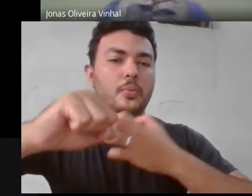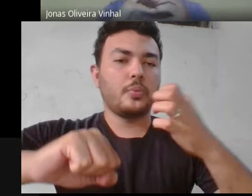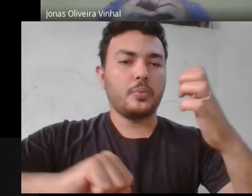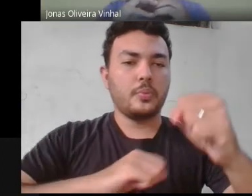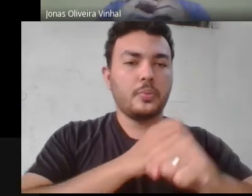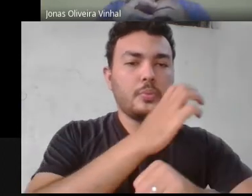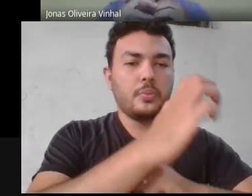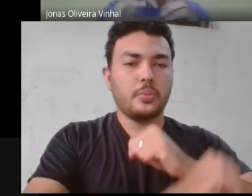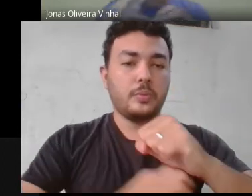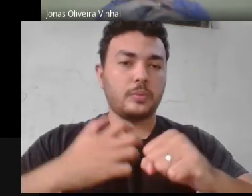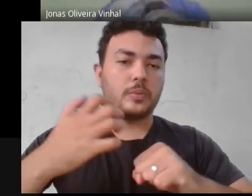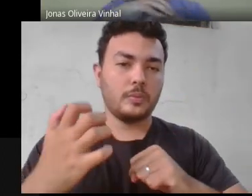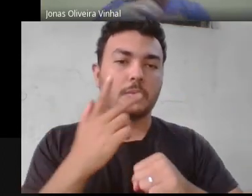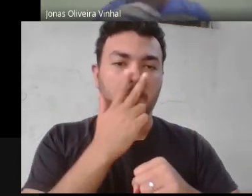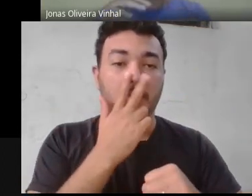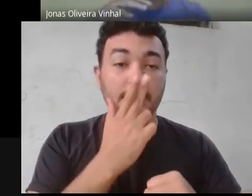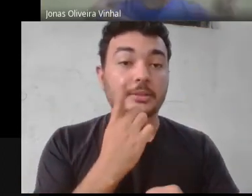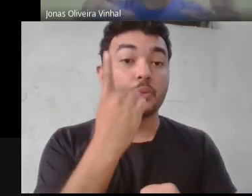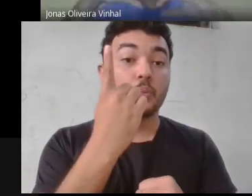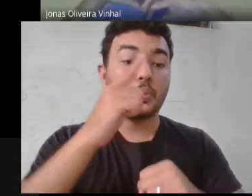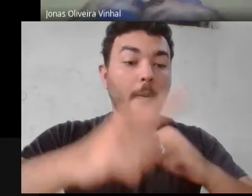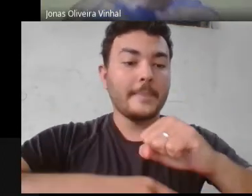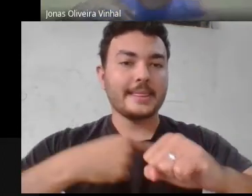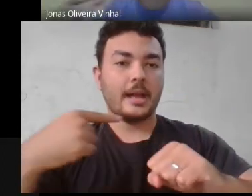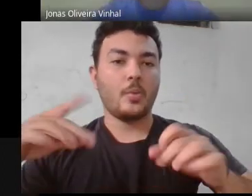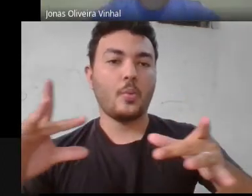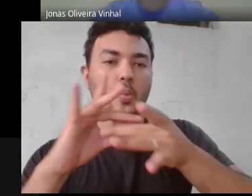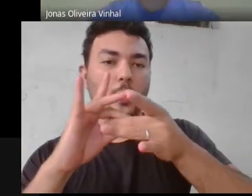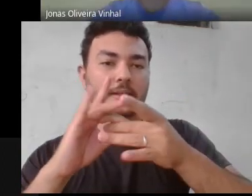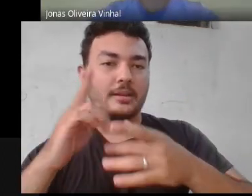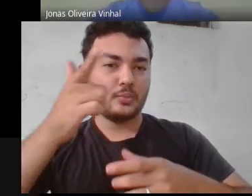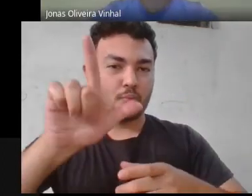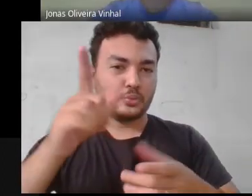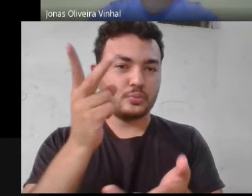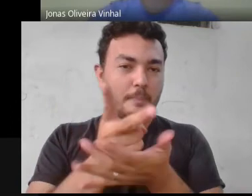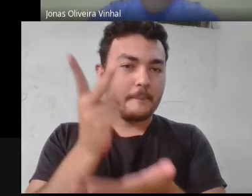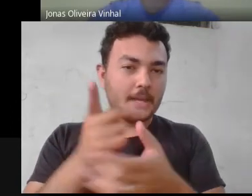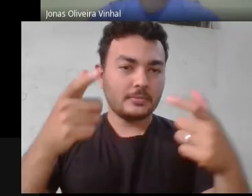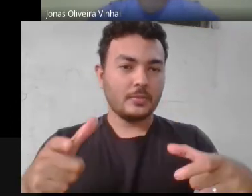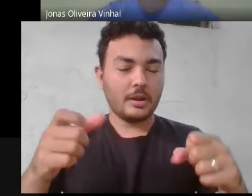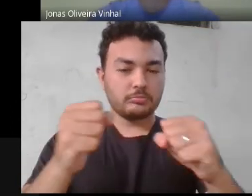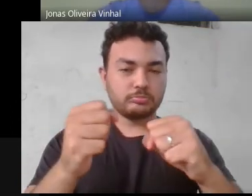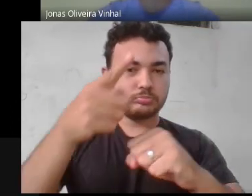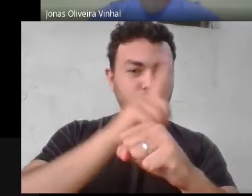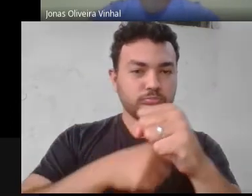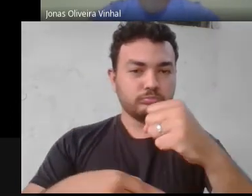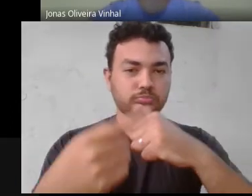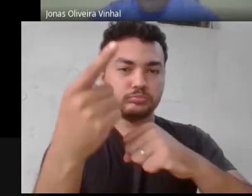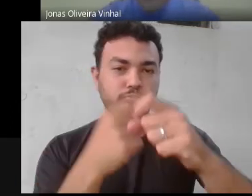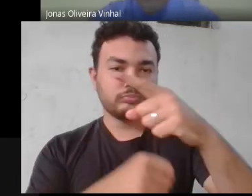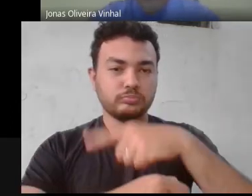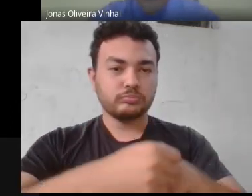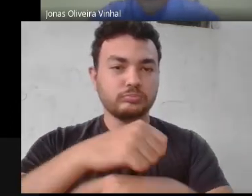ali um orbital está junto com o outro na mesma região do espaço, vamos por assim dizer, com os elétrons